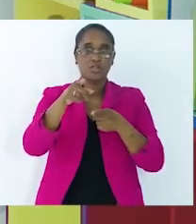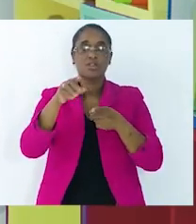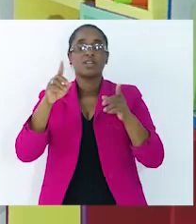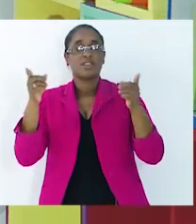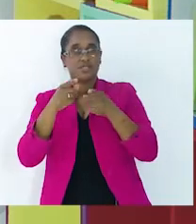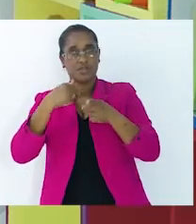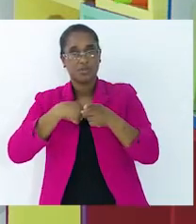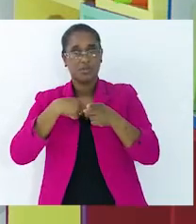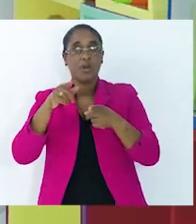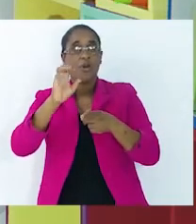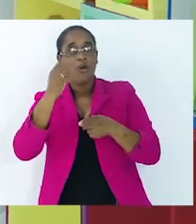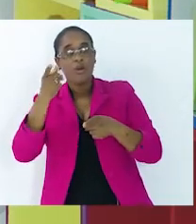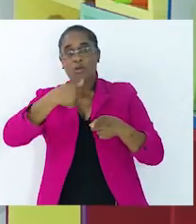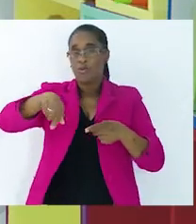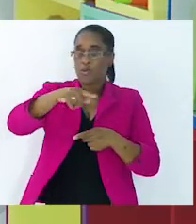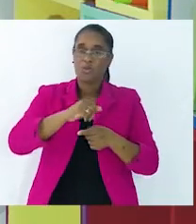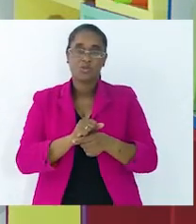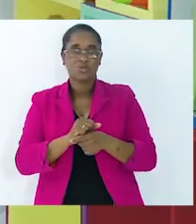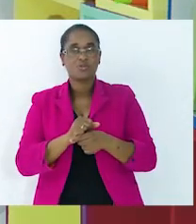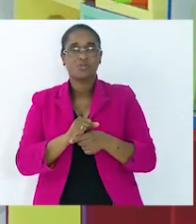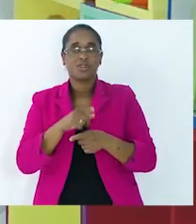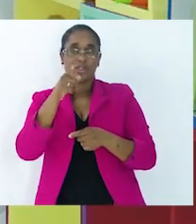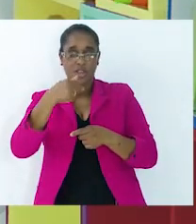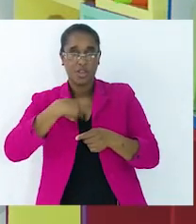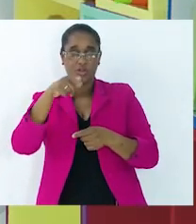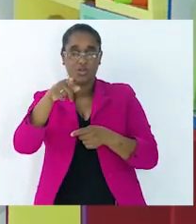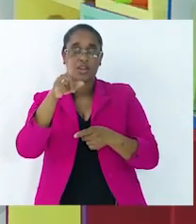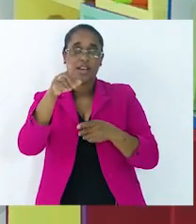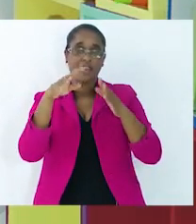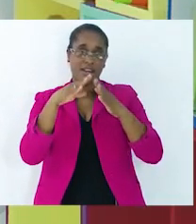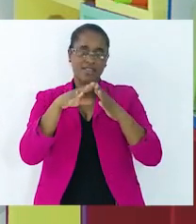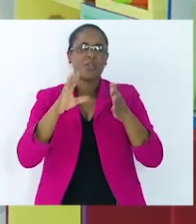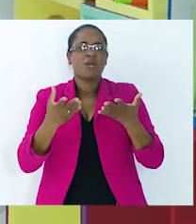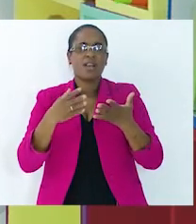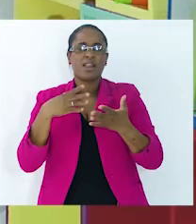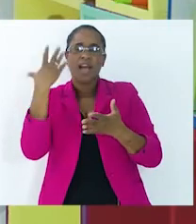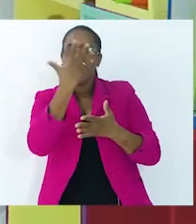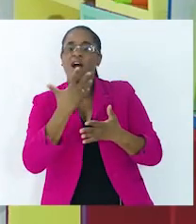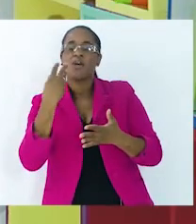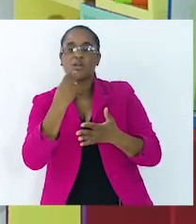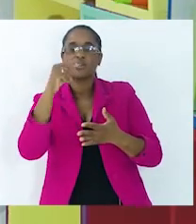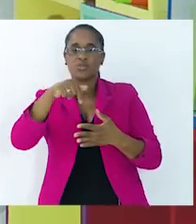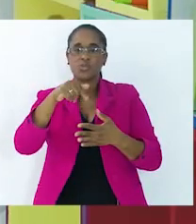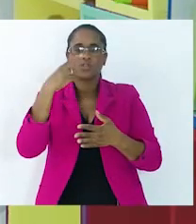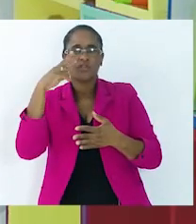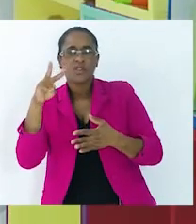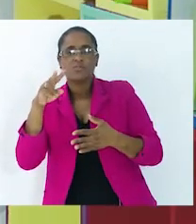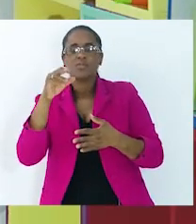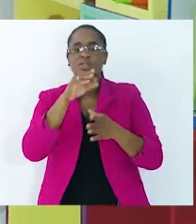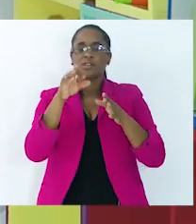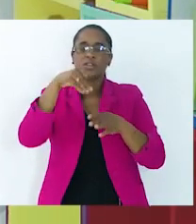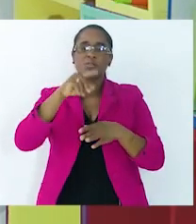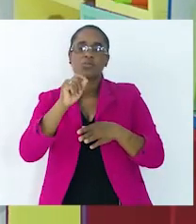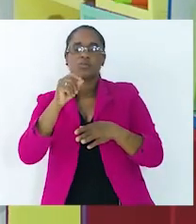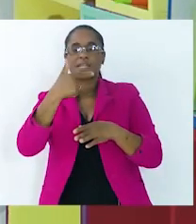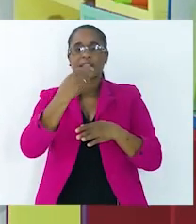tu, lá em casa. Qual foi a aula de hoje? Vimos a linha da prononização, não é assim? Tipos